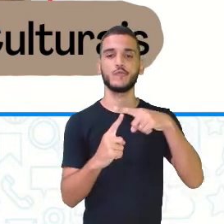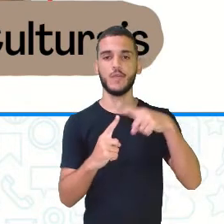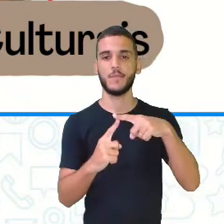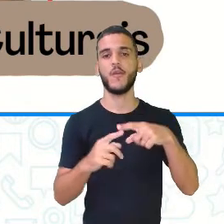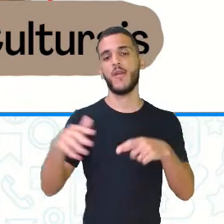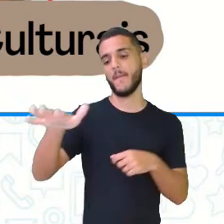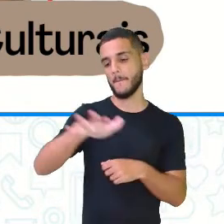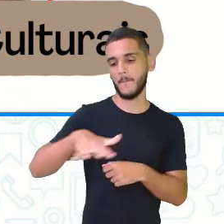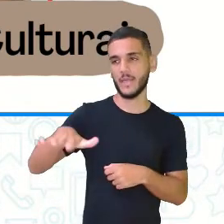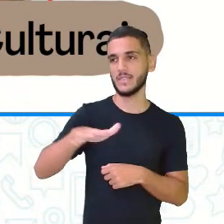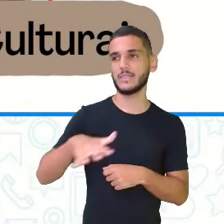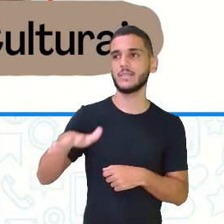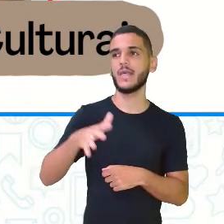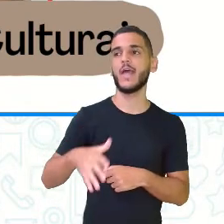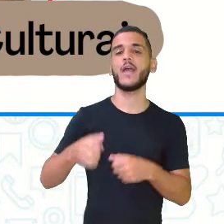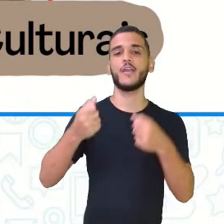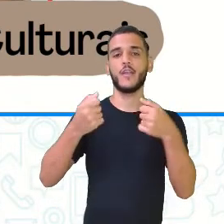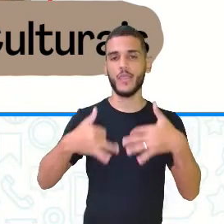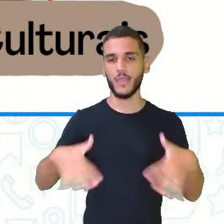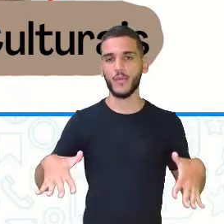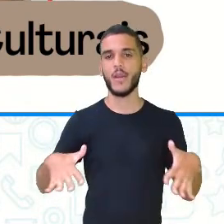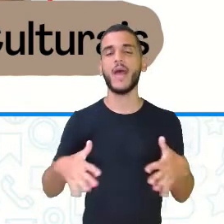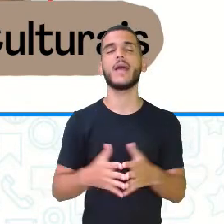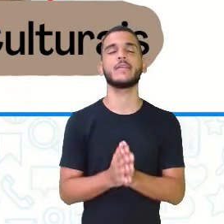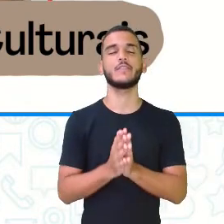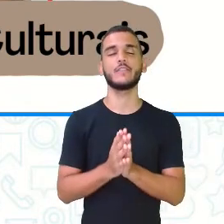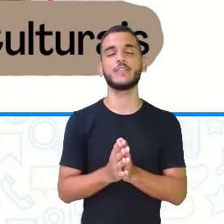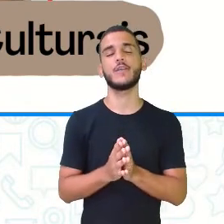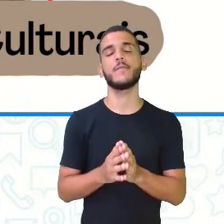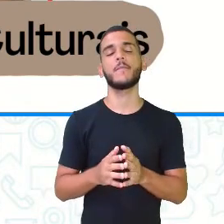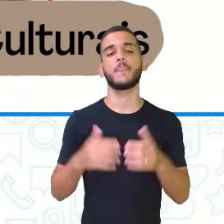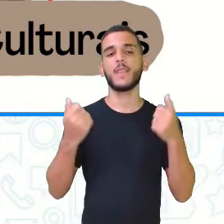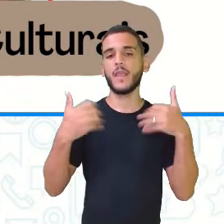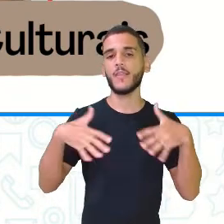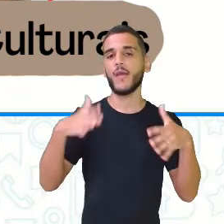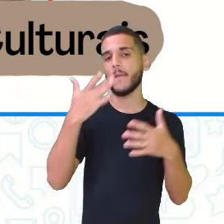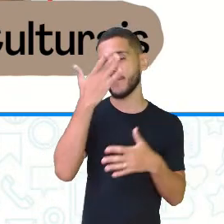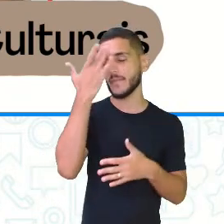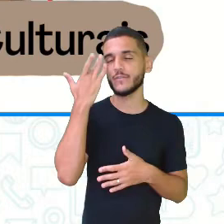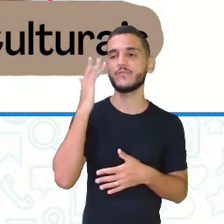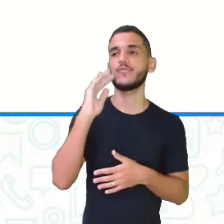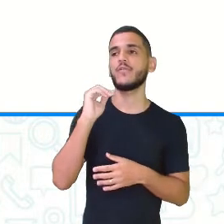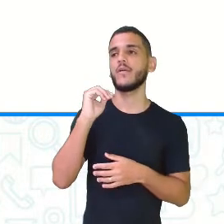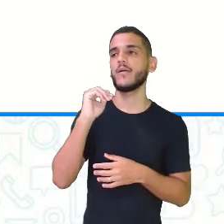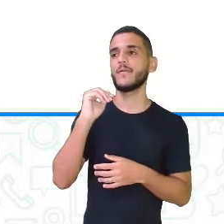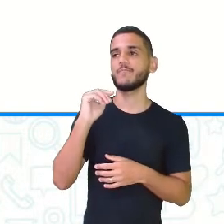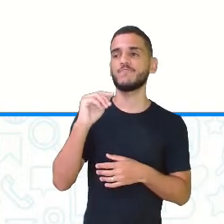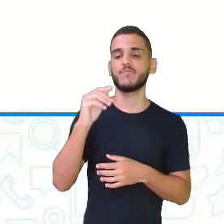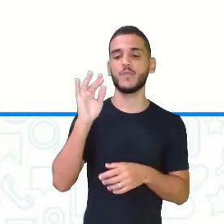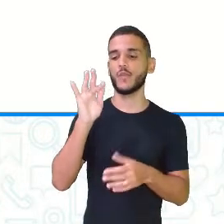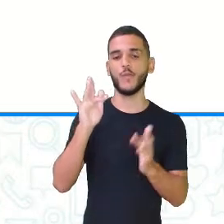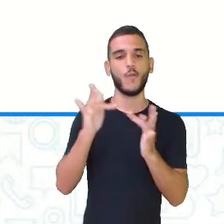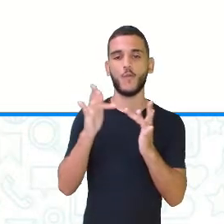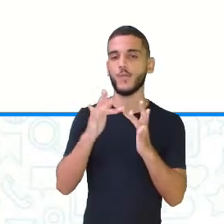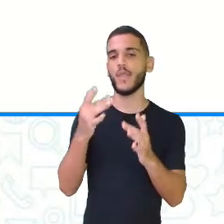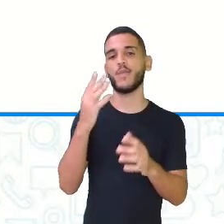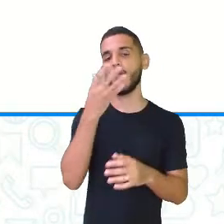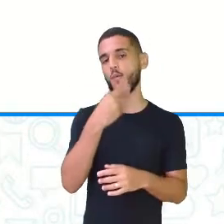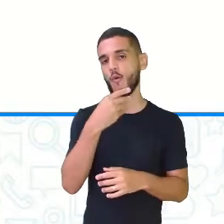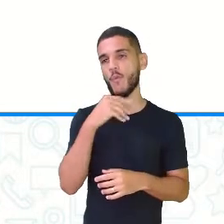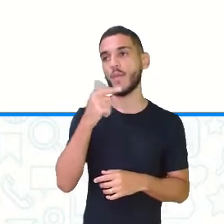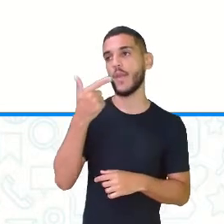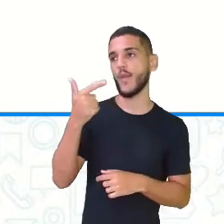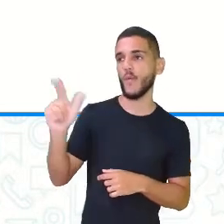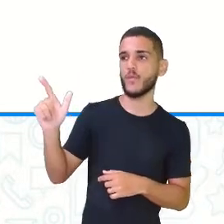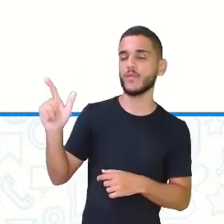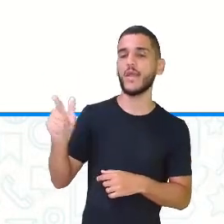paisagens culturais, que eu falei ali, mostrei ali para vocês, que são as pirâmides. Por que tem essa variação? Olha só. Observe